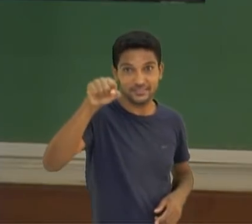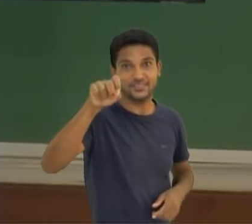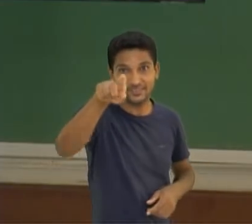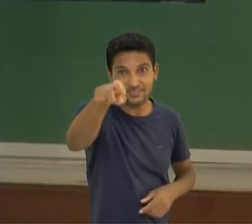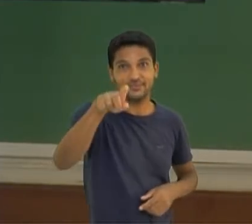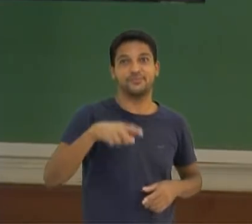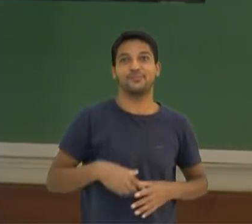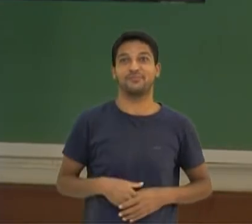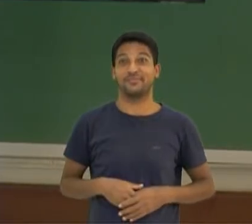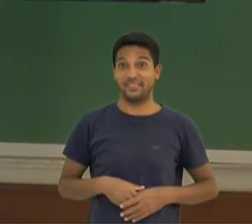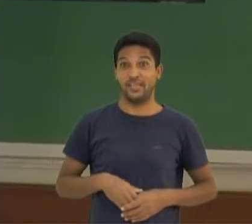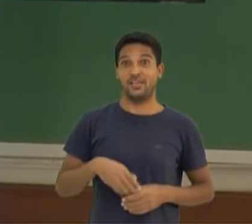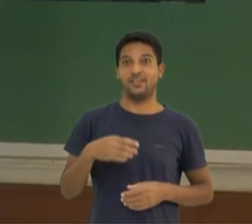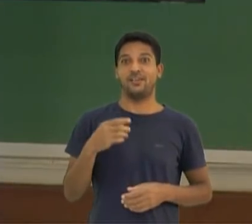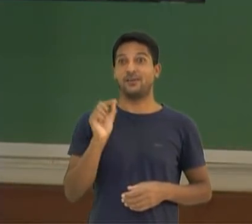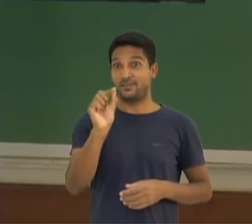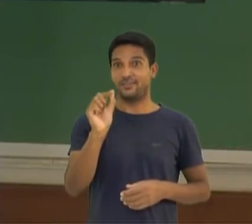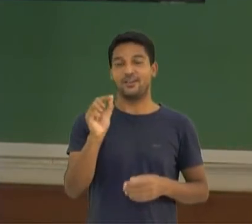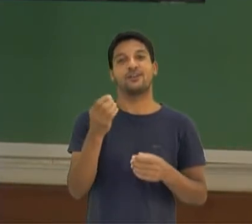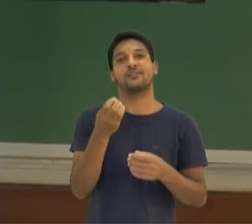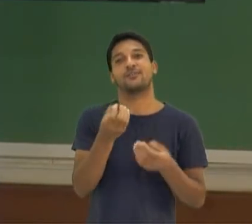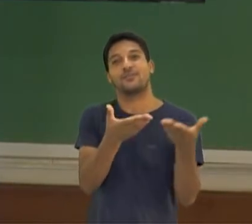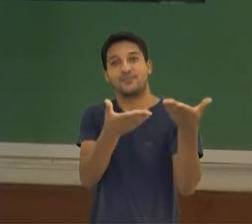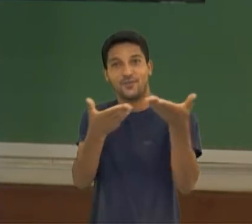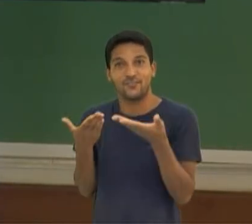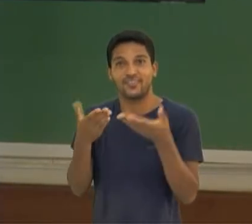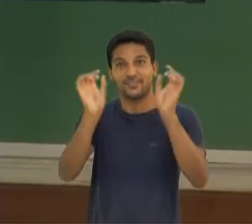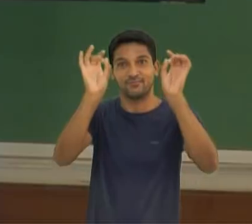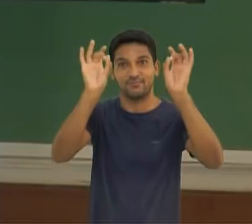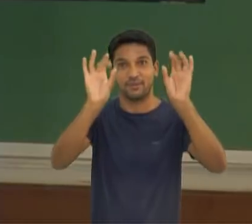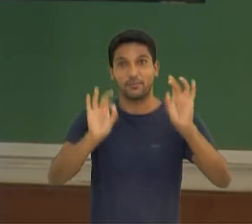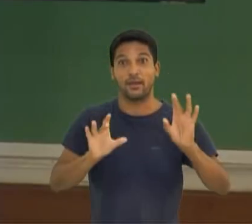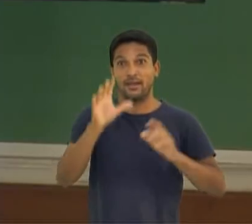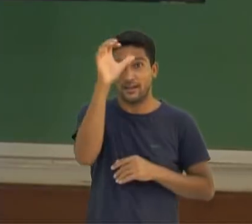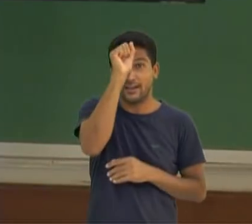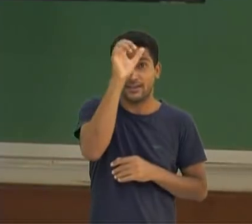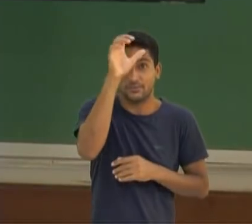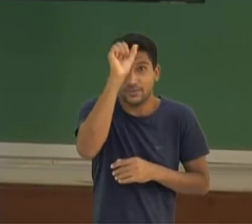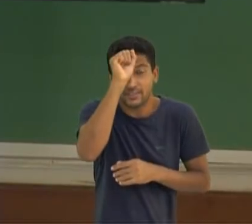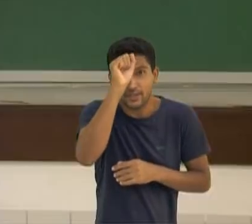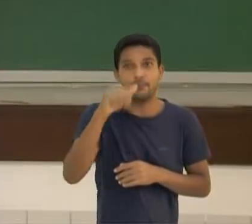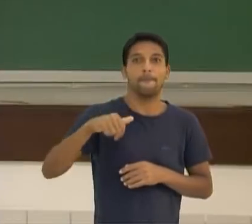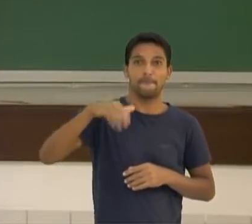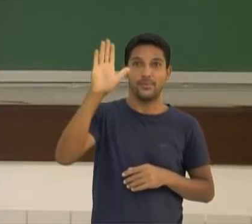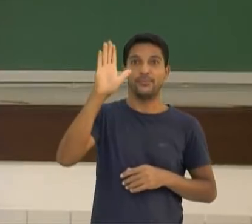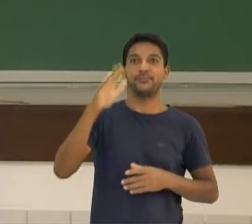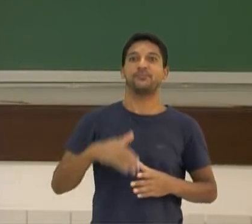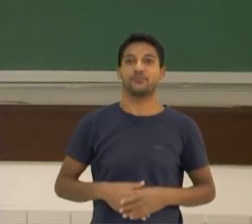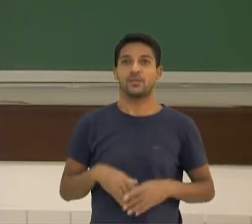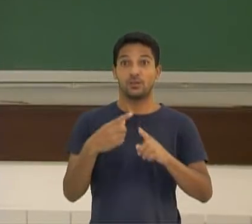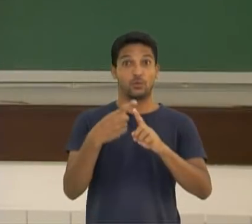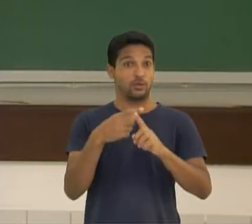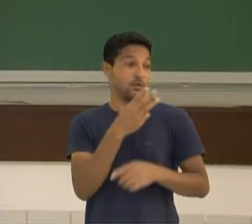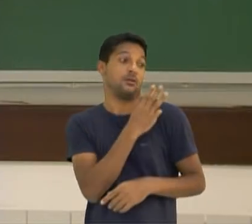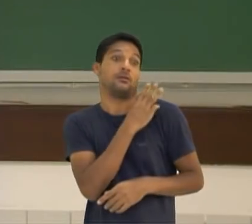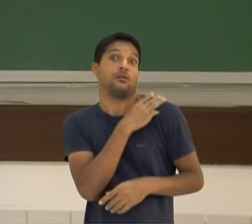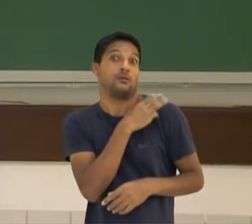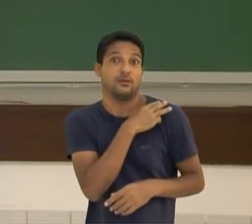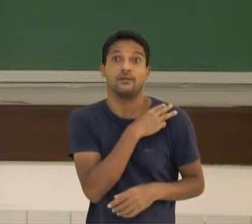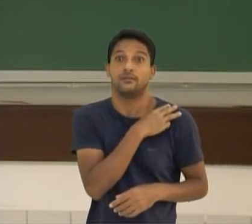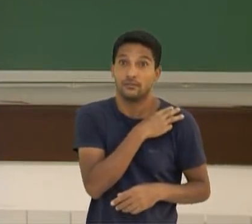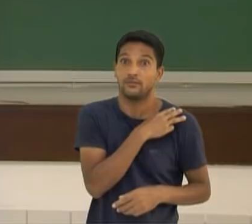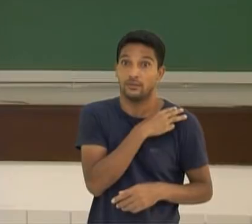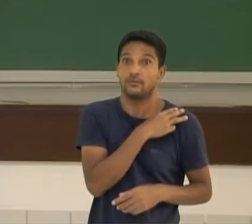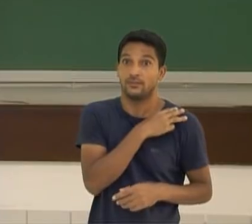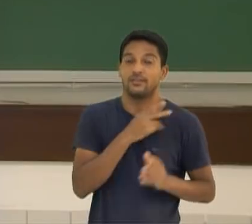você é o nosso convidado especial para aprender bastante, né? Até porque terceirão, né, galera?